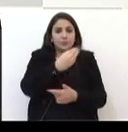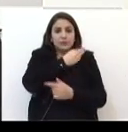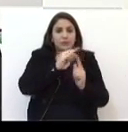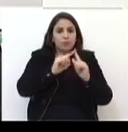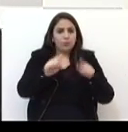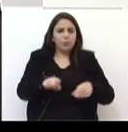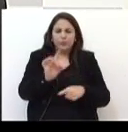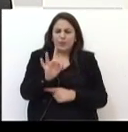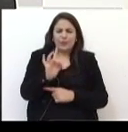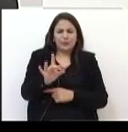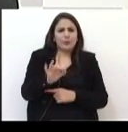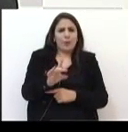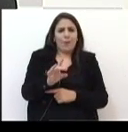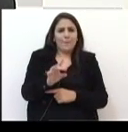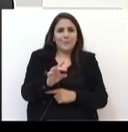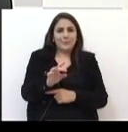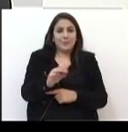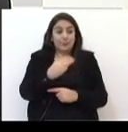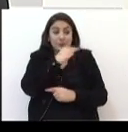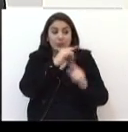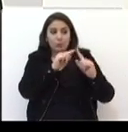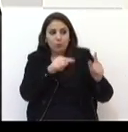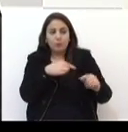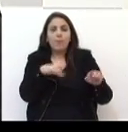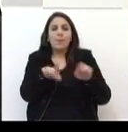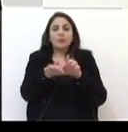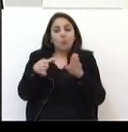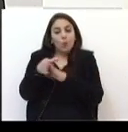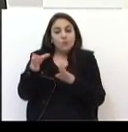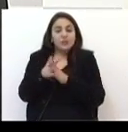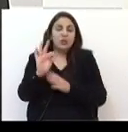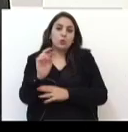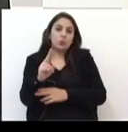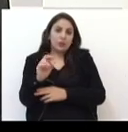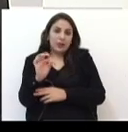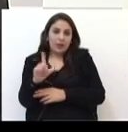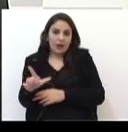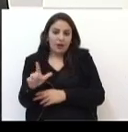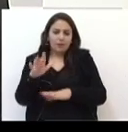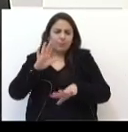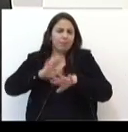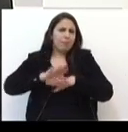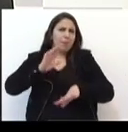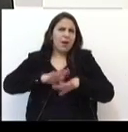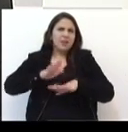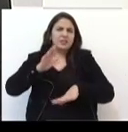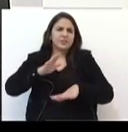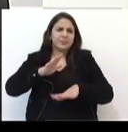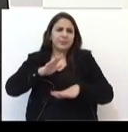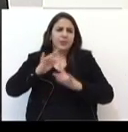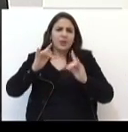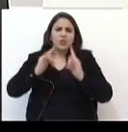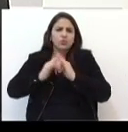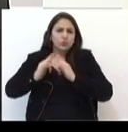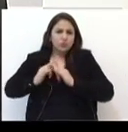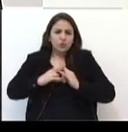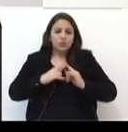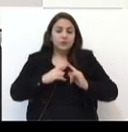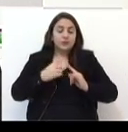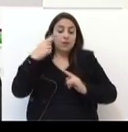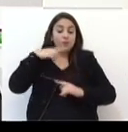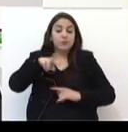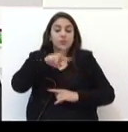não apenas ele, mas também o Conselho Tutelar e demais órgãos e entidades que visam a preocupação